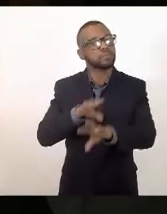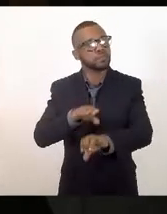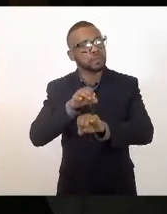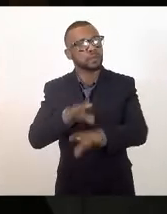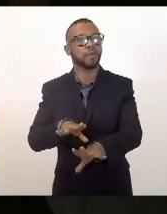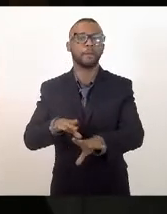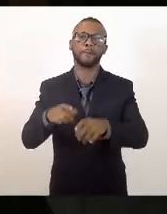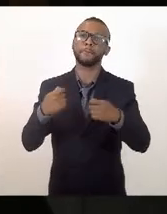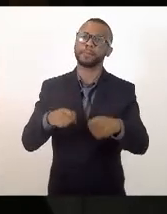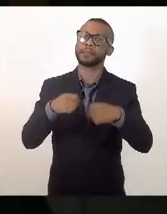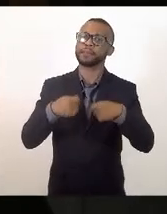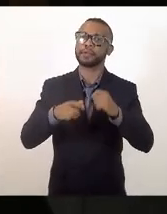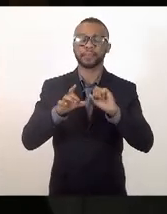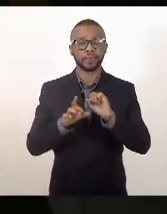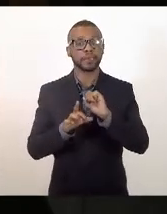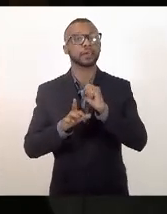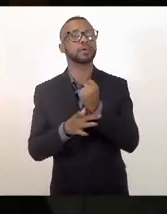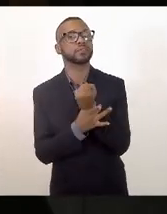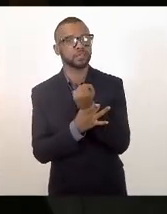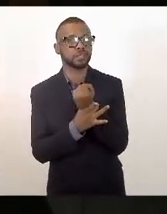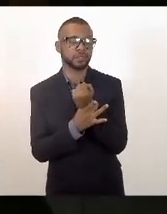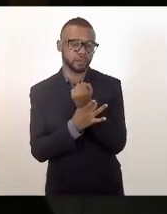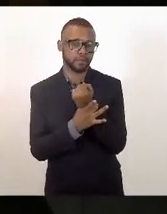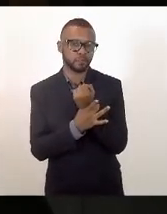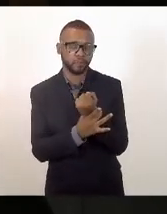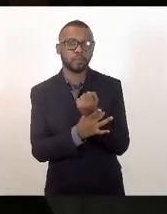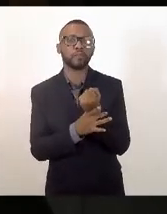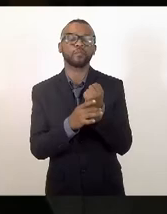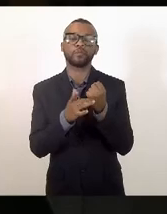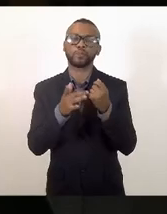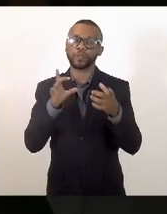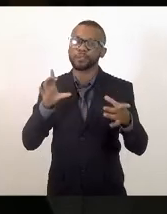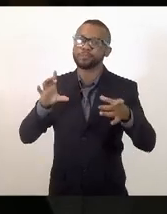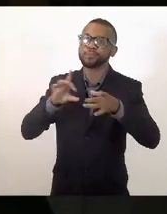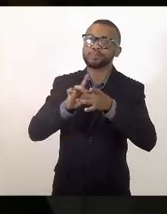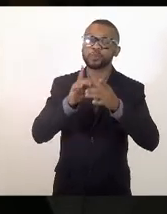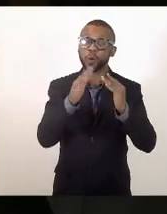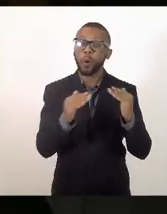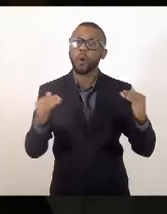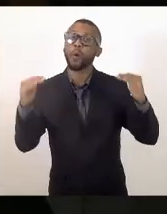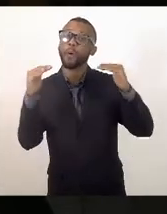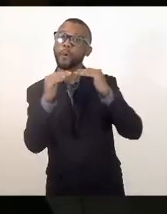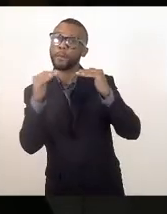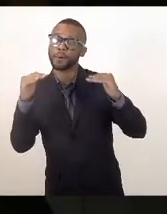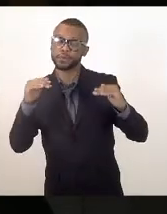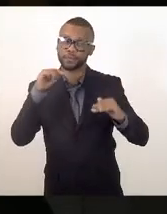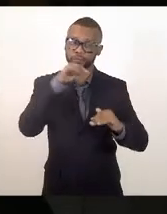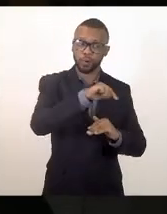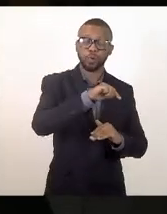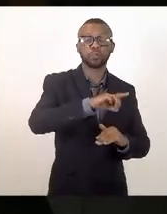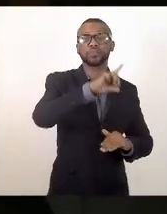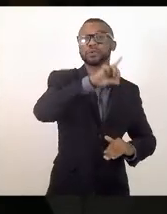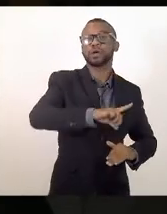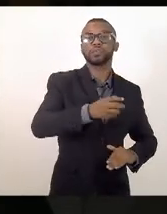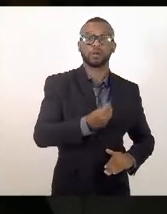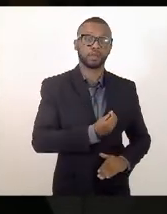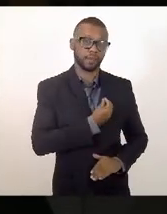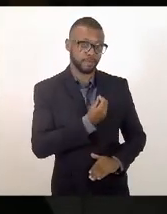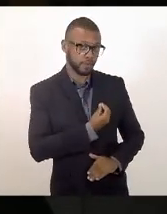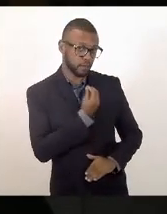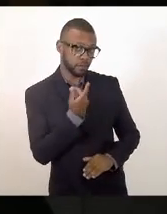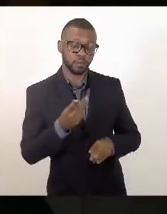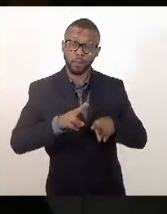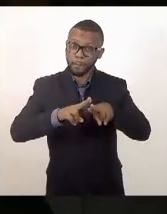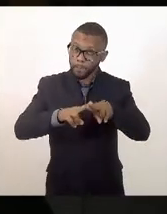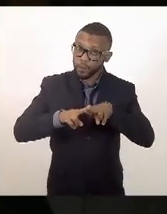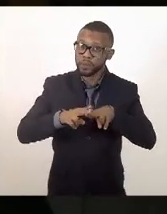deve ser garantido e deve ser garantido de forma compatível com o direito à vida. Para isso, a